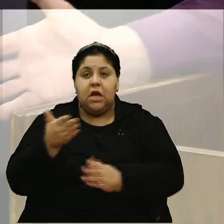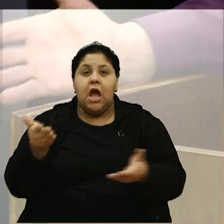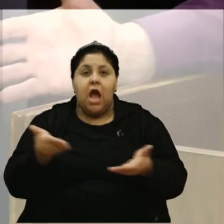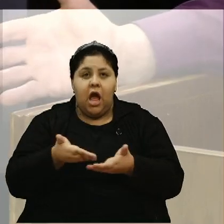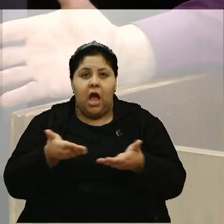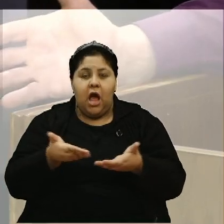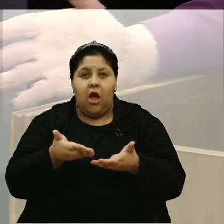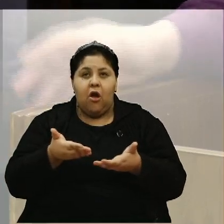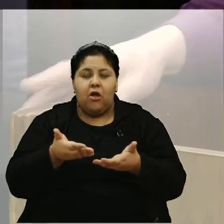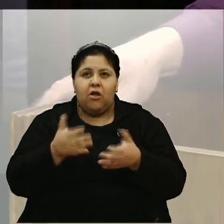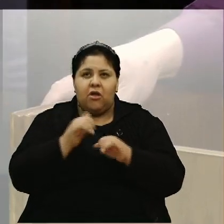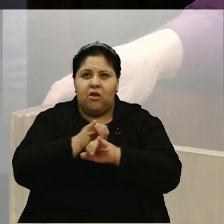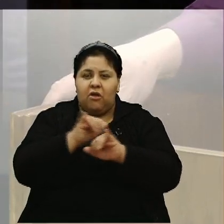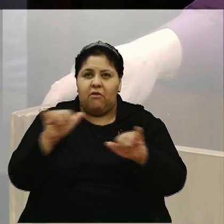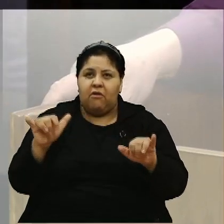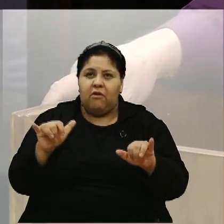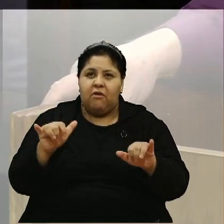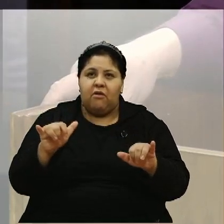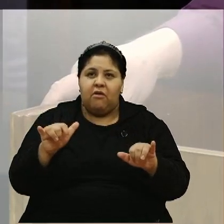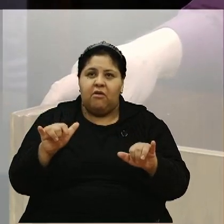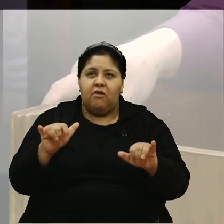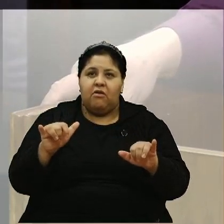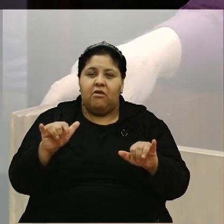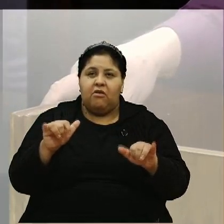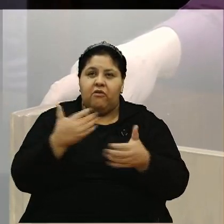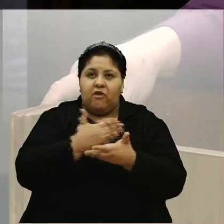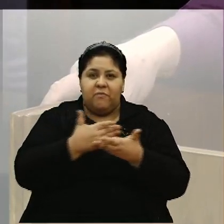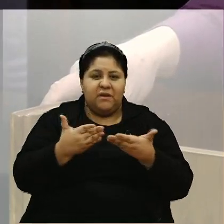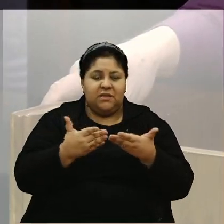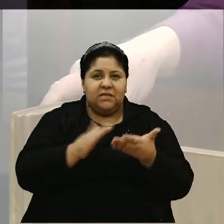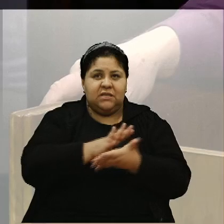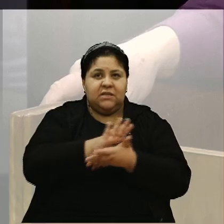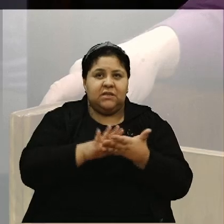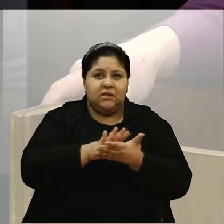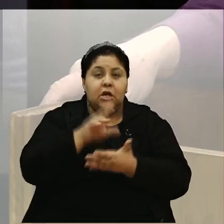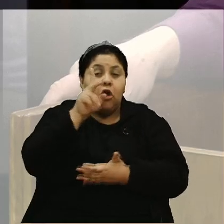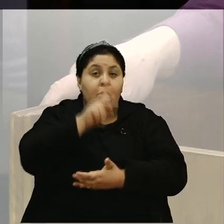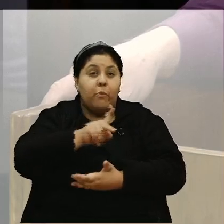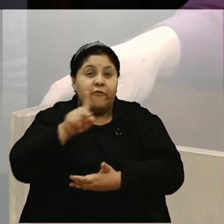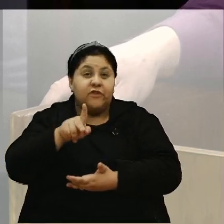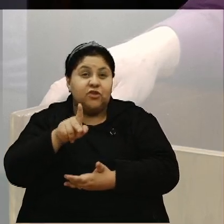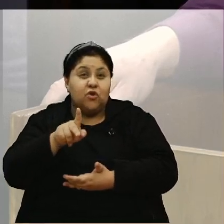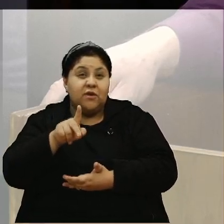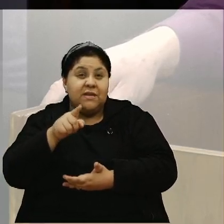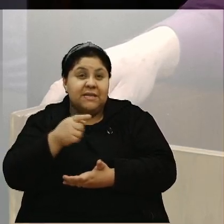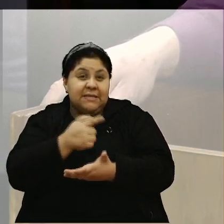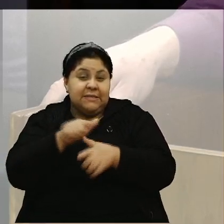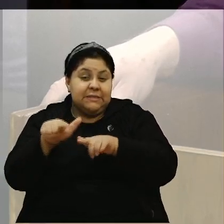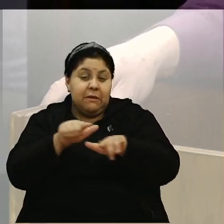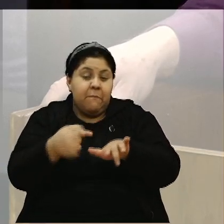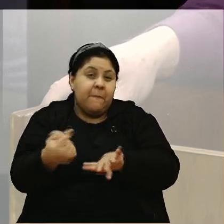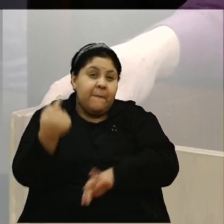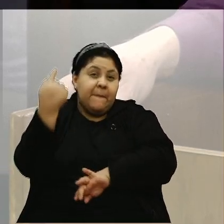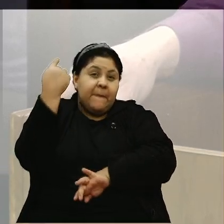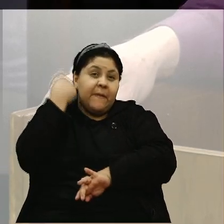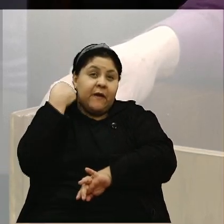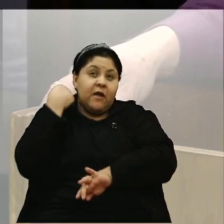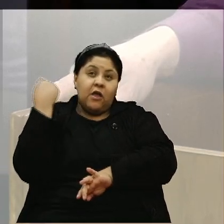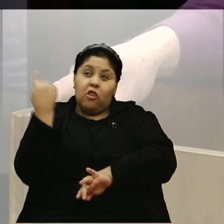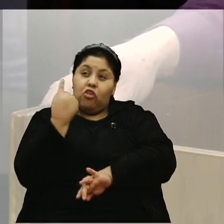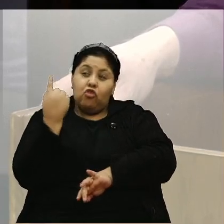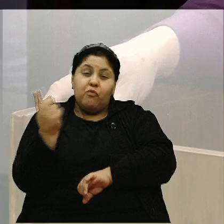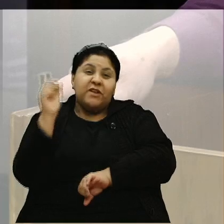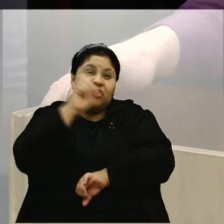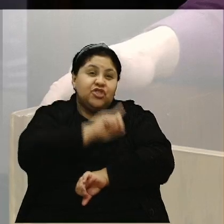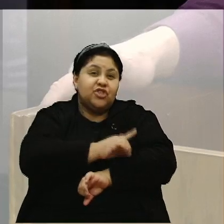essa notícia aí que veio, que não vai sair mais nada, não é de hoje. Professor, é da semana passada ainda. Só num dia de uma tarde,